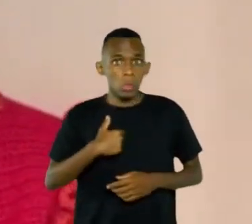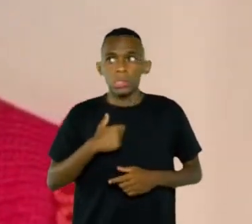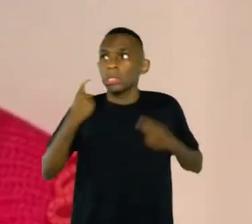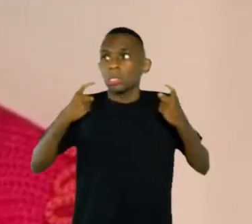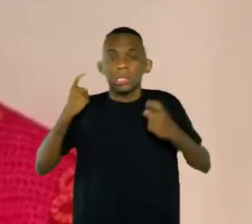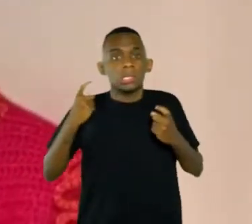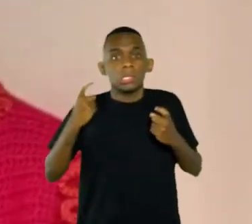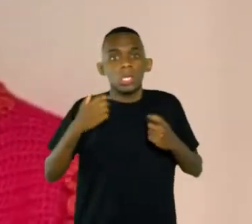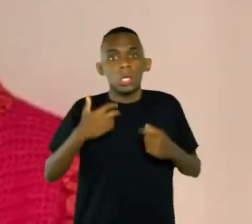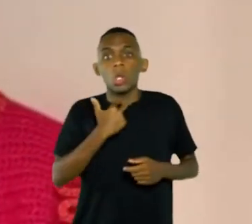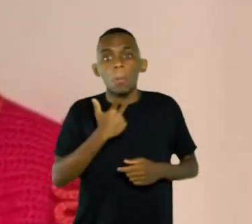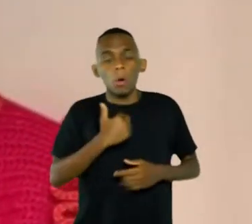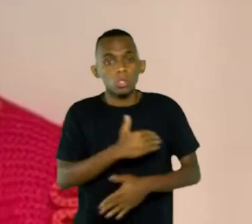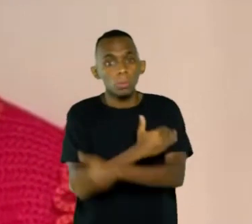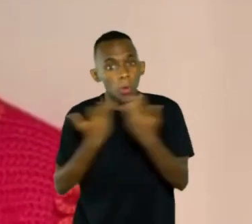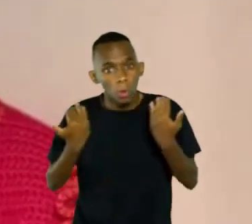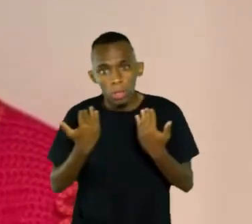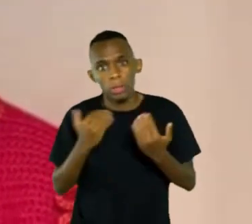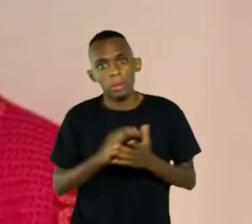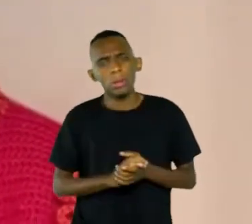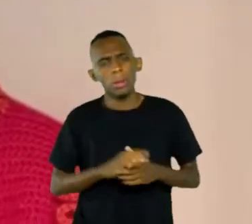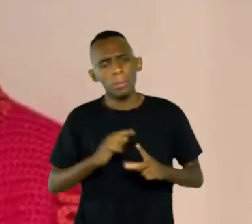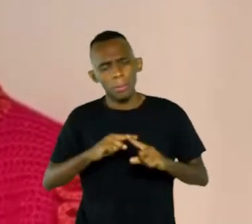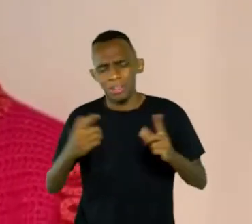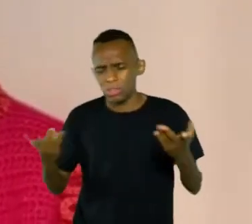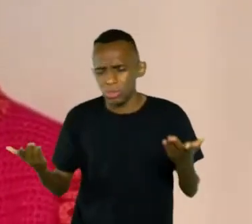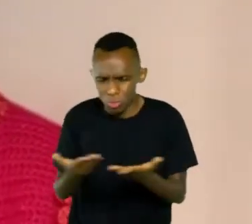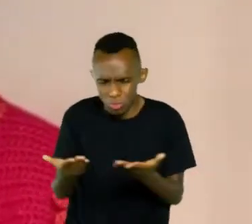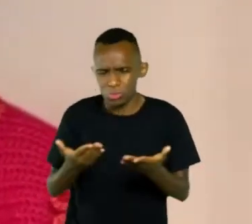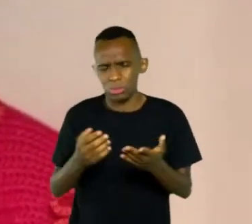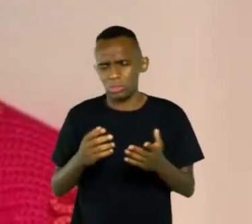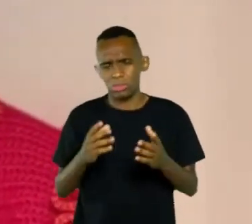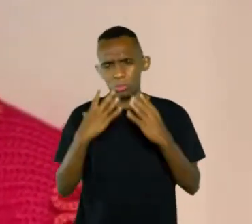tenho ainda esse medo, mas hoje menos. Acho que o Francisco já está mais